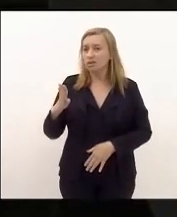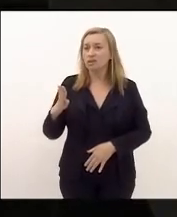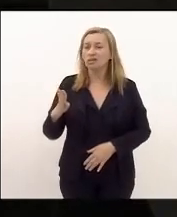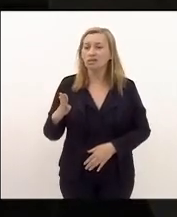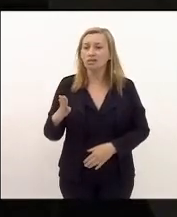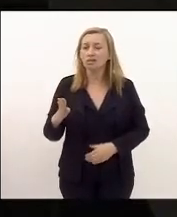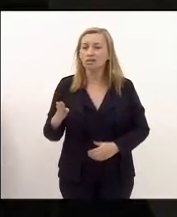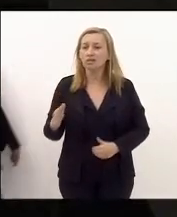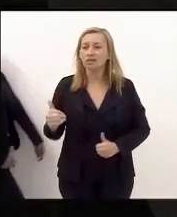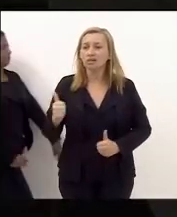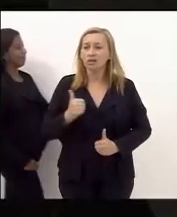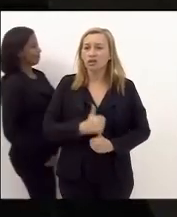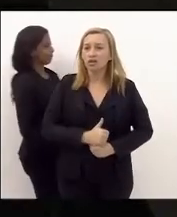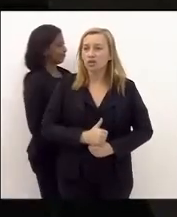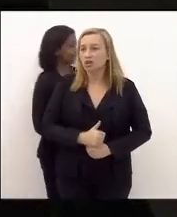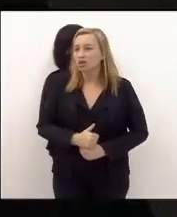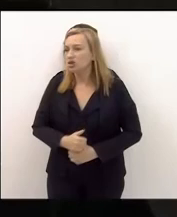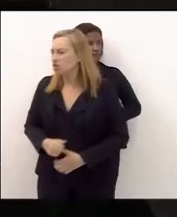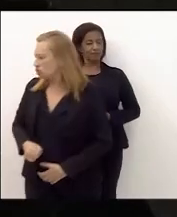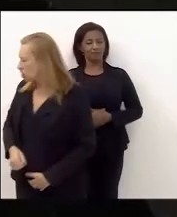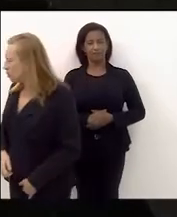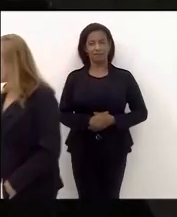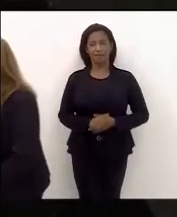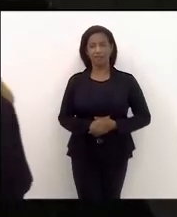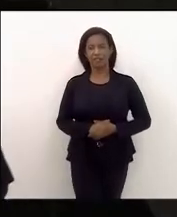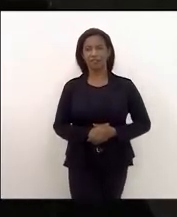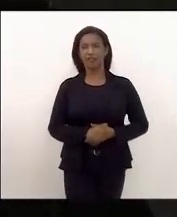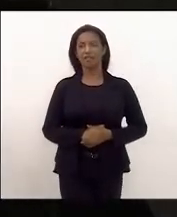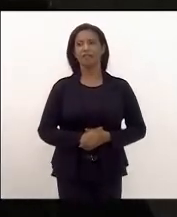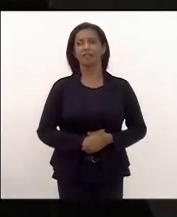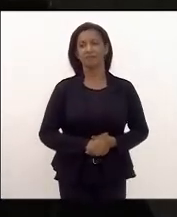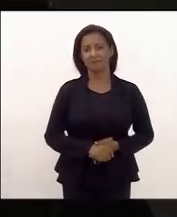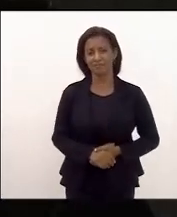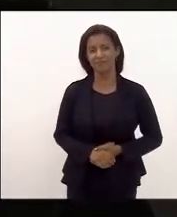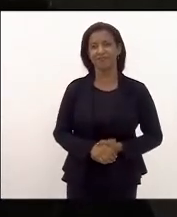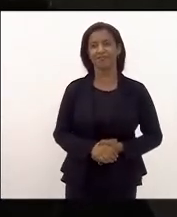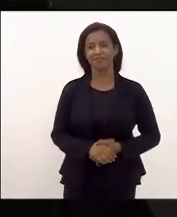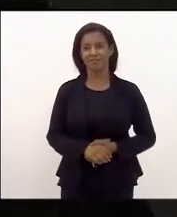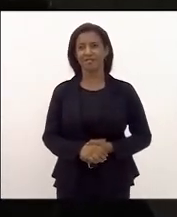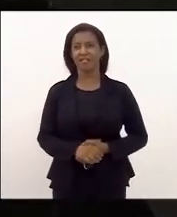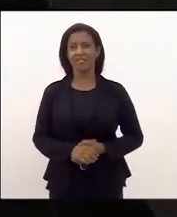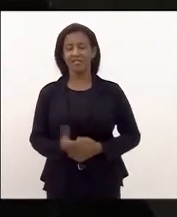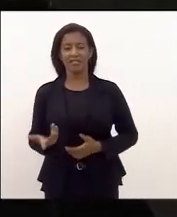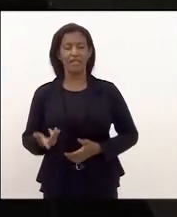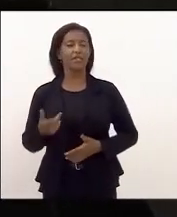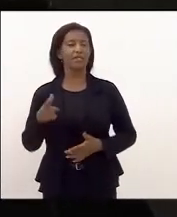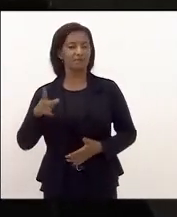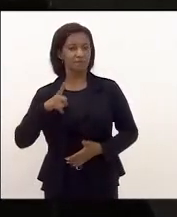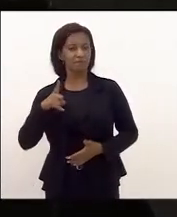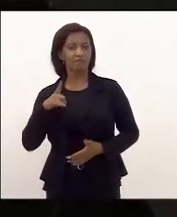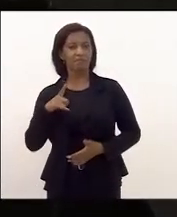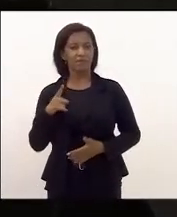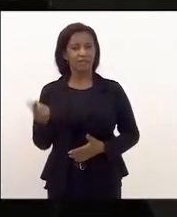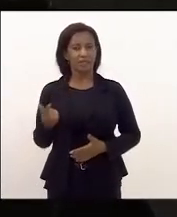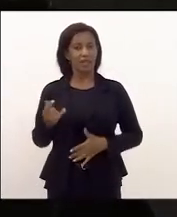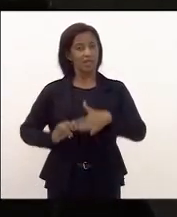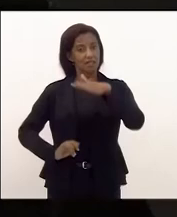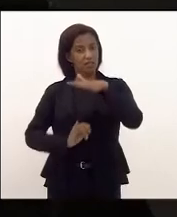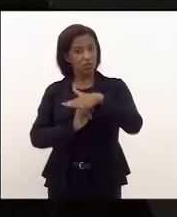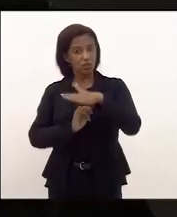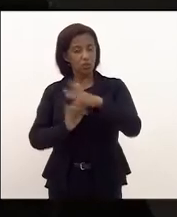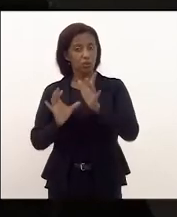diuturnamente fustiga os poderes constituídos da República, as autoridades constituídas, as instituições